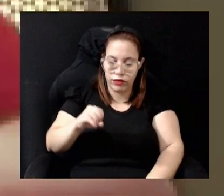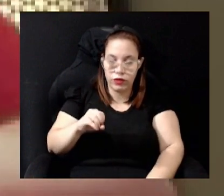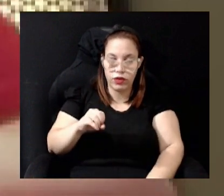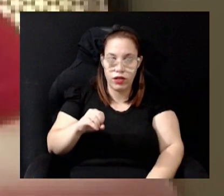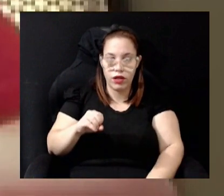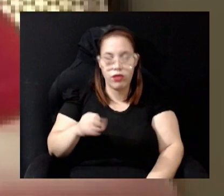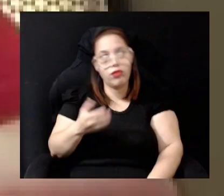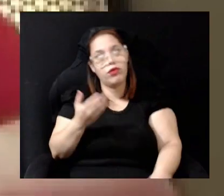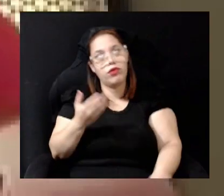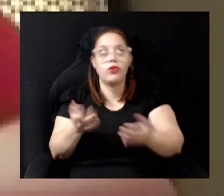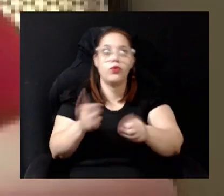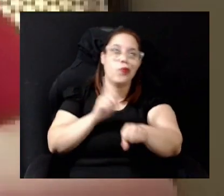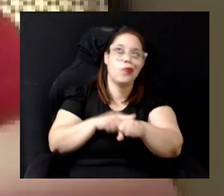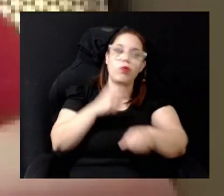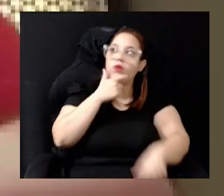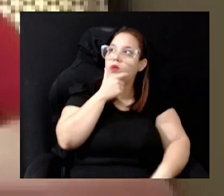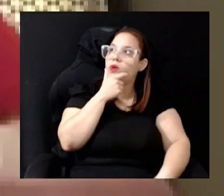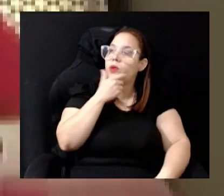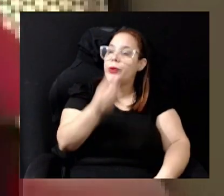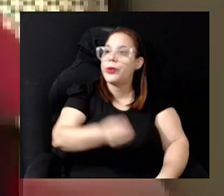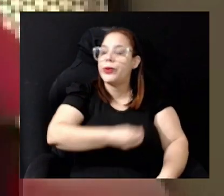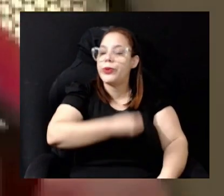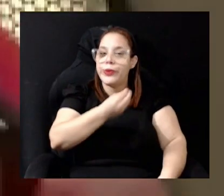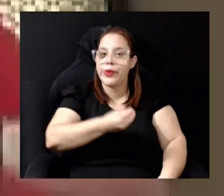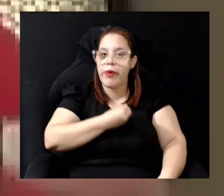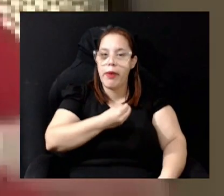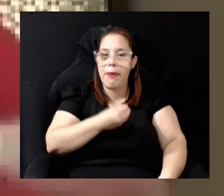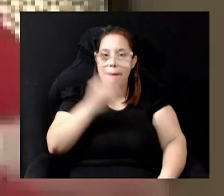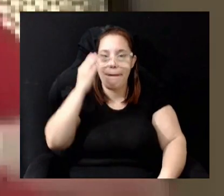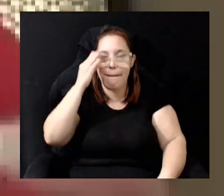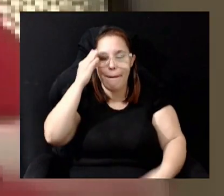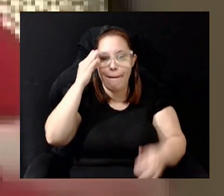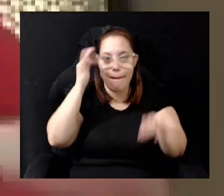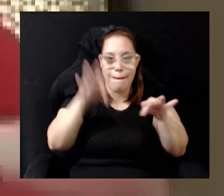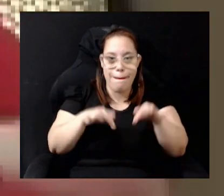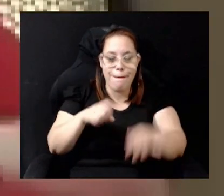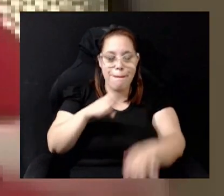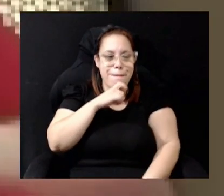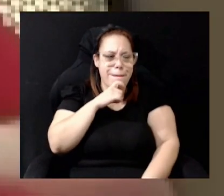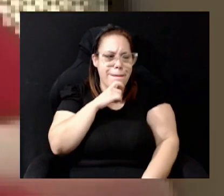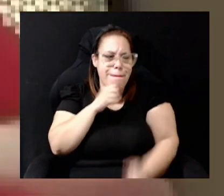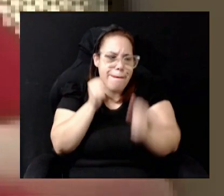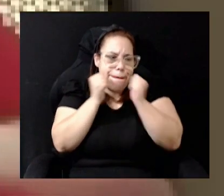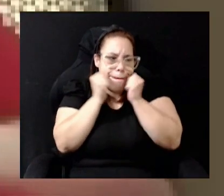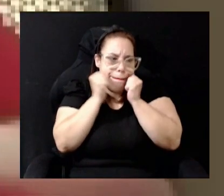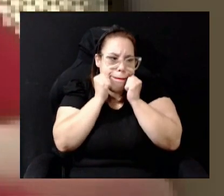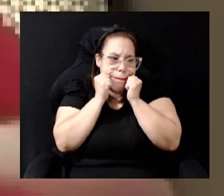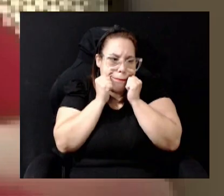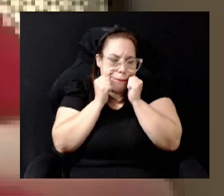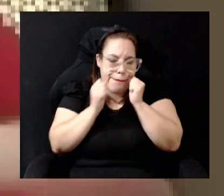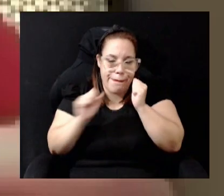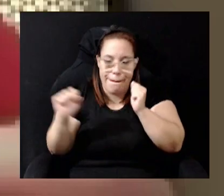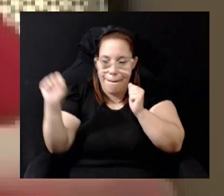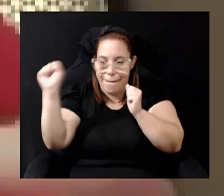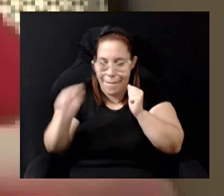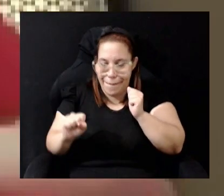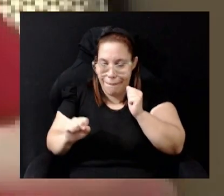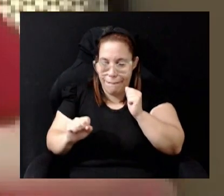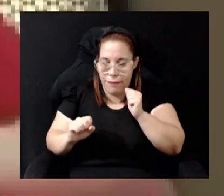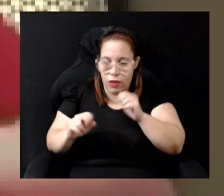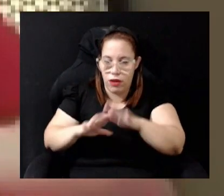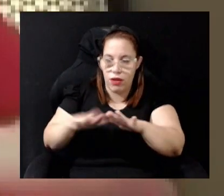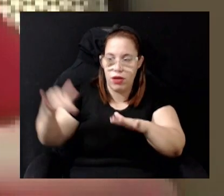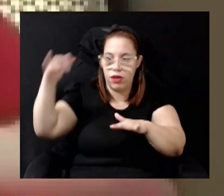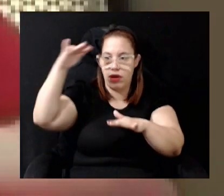aqui vivendo basicamente o final do inverno aqui no hemisfério sul, portanto no hemisfério norte é o final do verão,